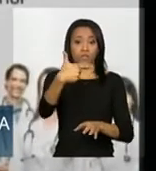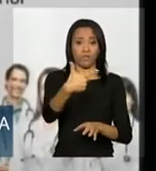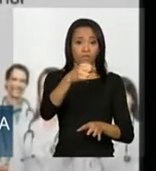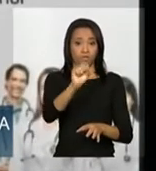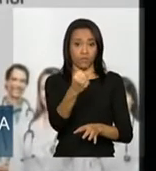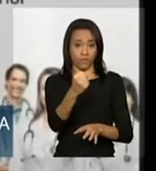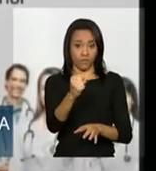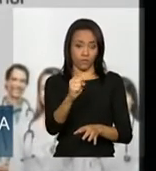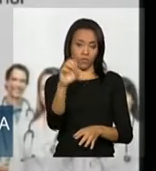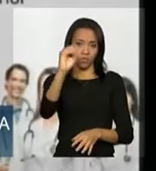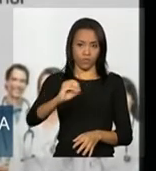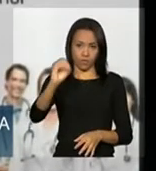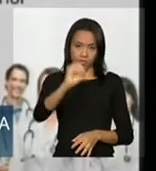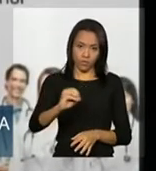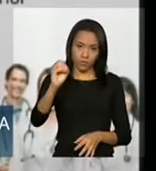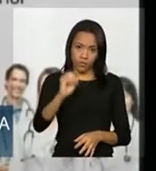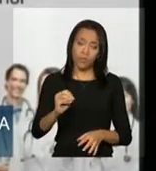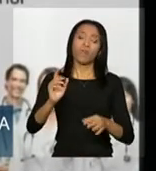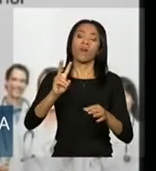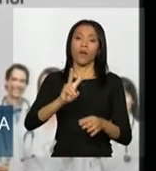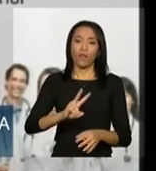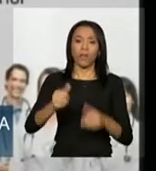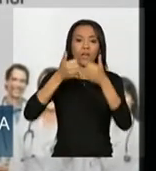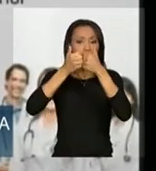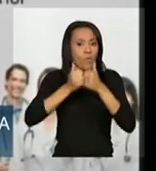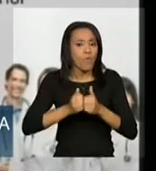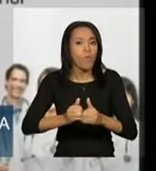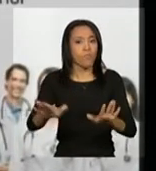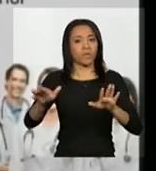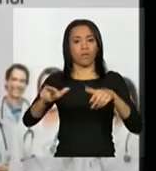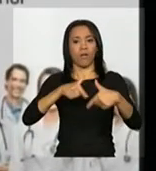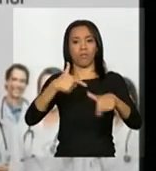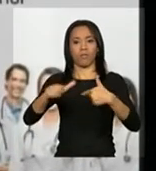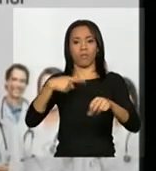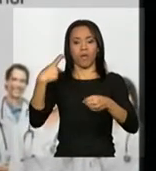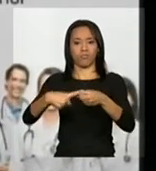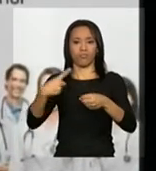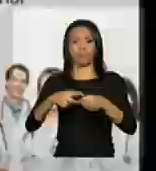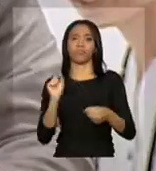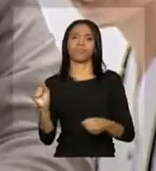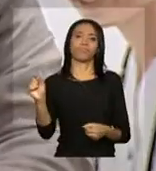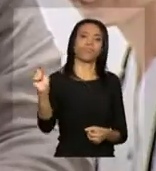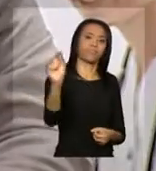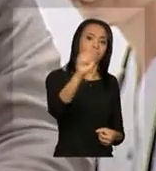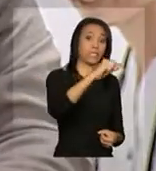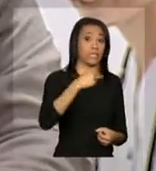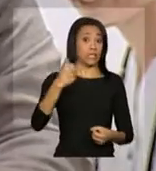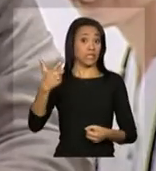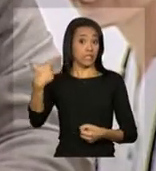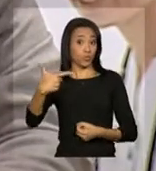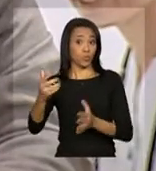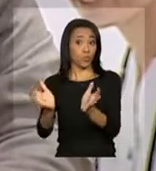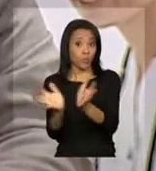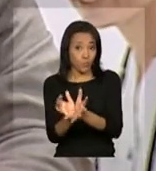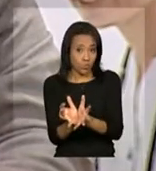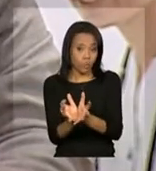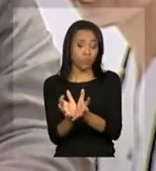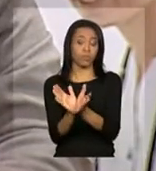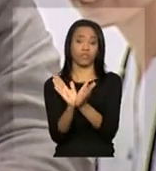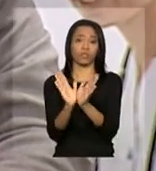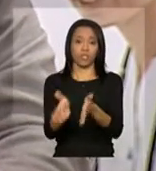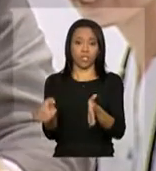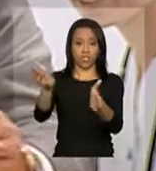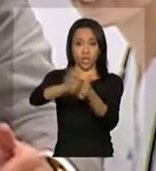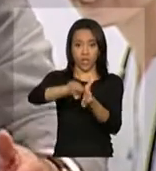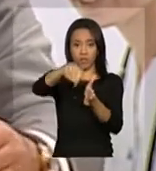outubro será o início das atividades nos municípios desse segundo grupo que eh chegará aqui